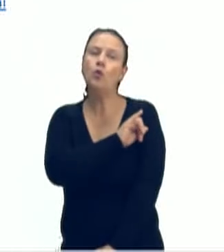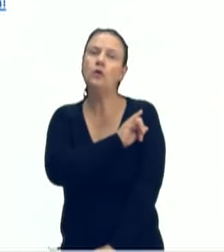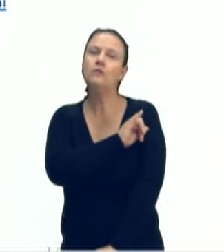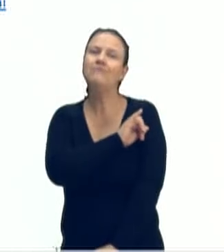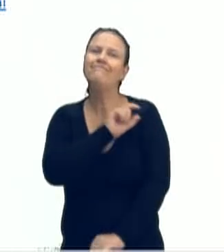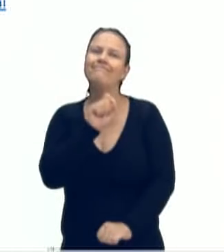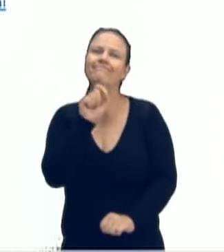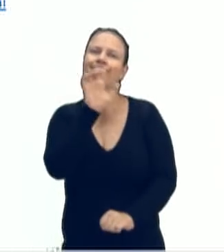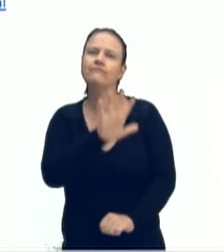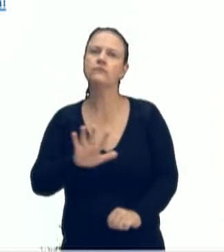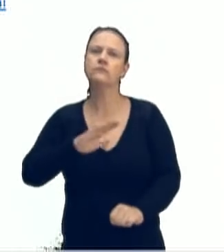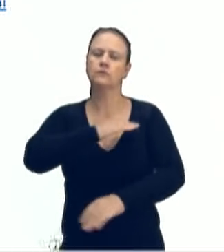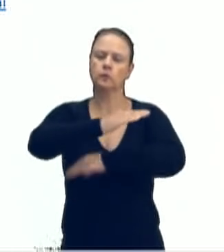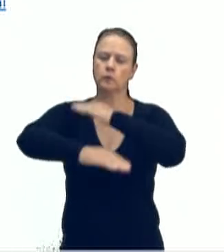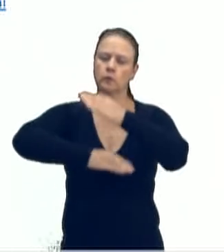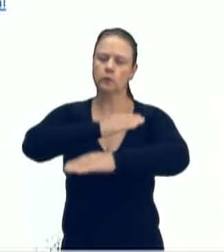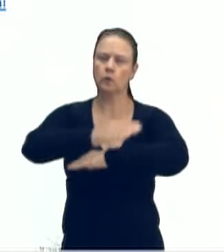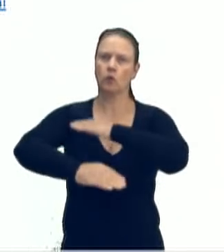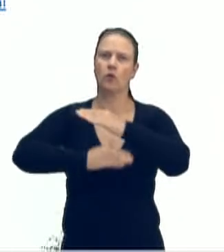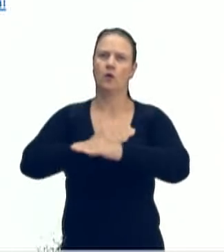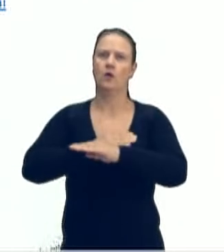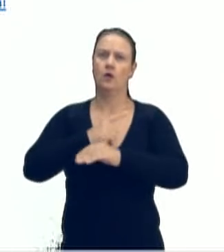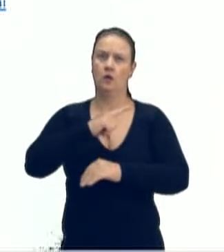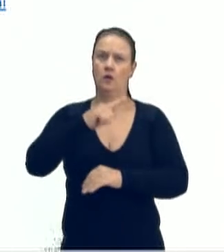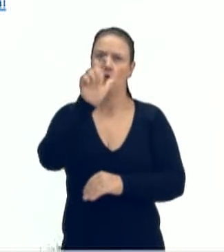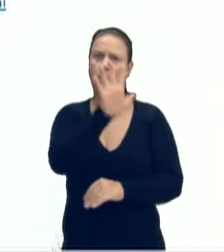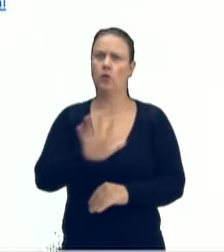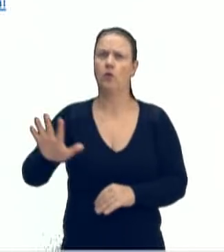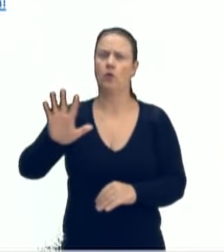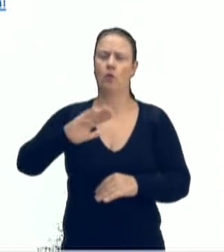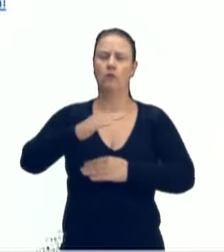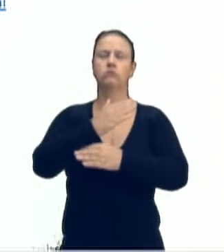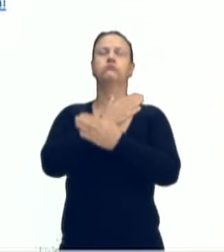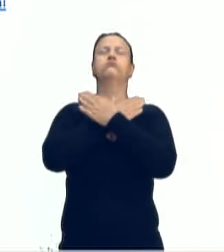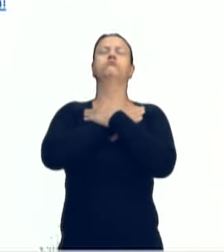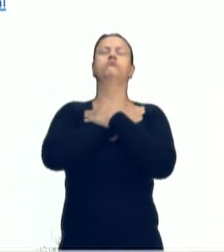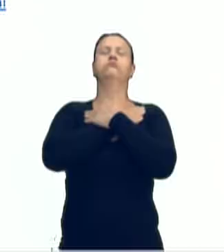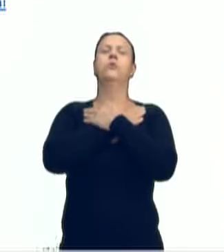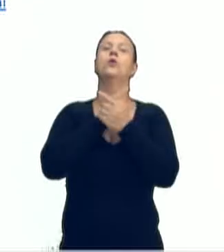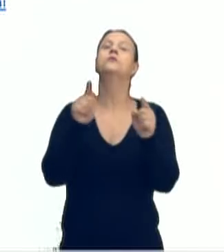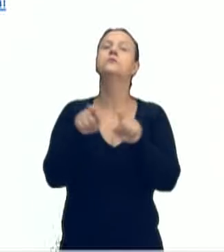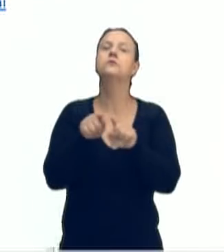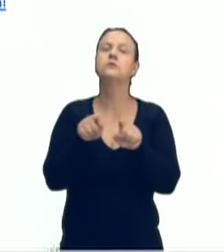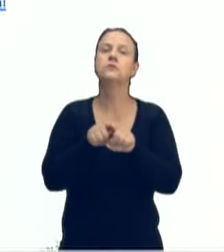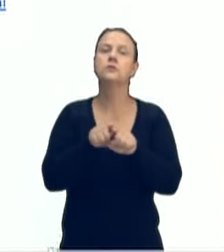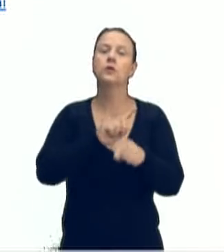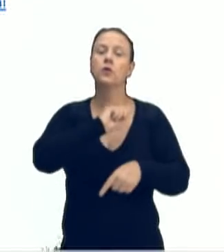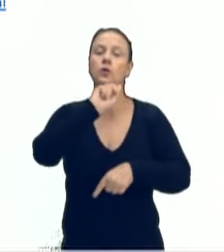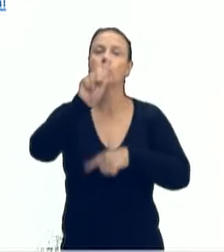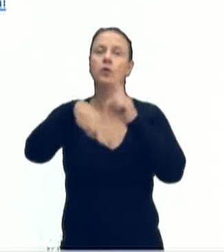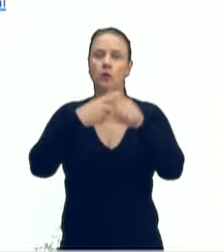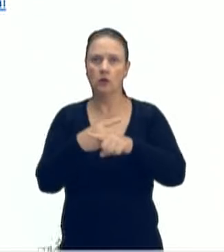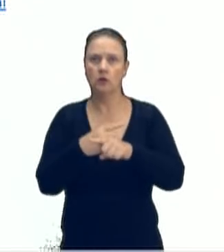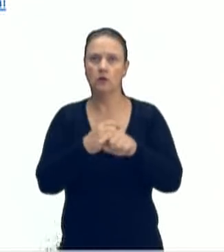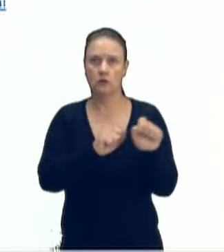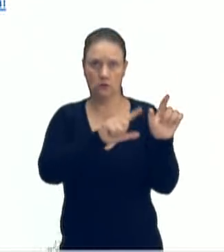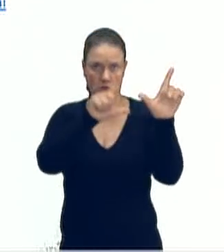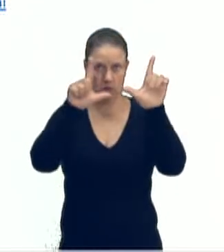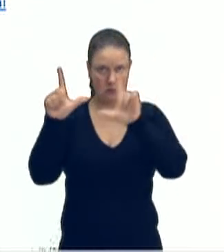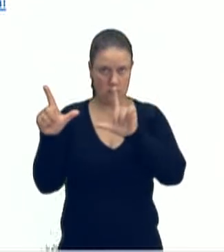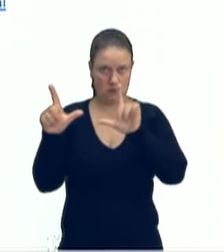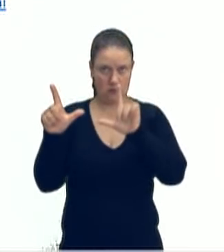de um sarcófago, algumas imagens de uma múmia. E agora vamos para o próximo slide, para vocês entenderem